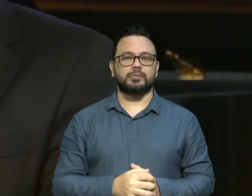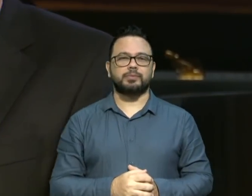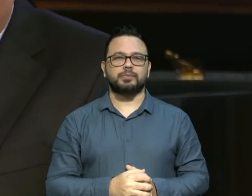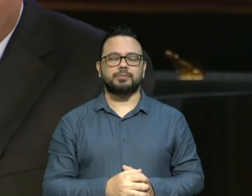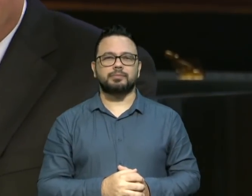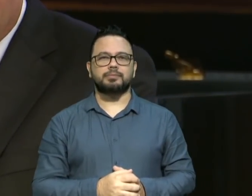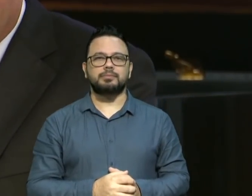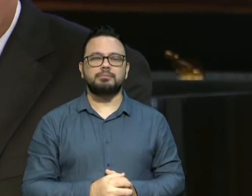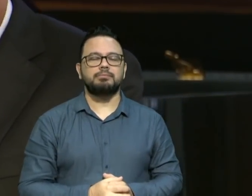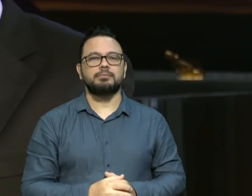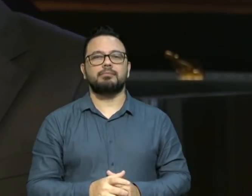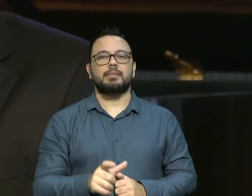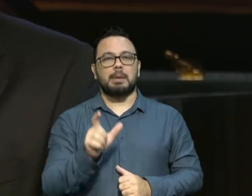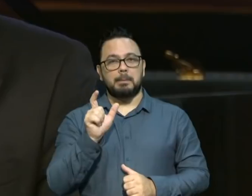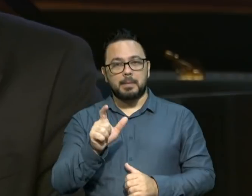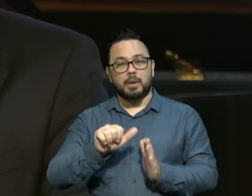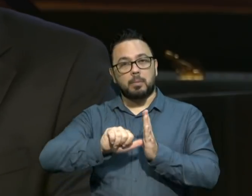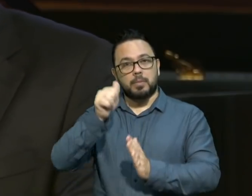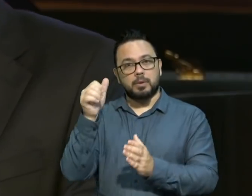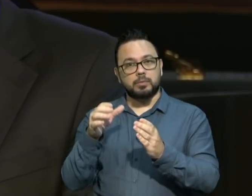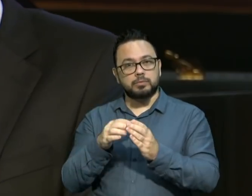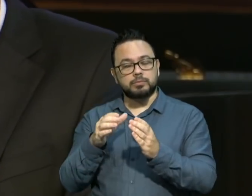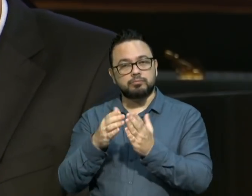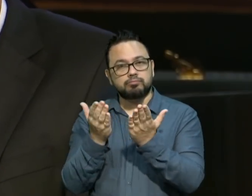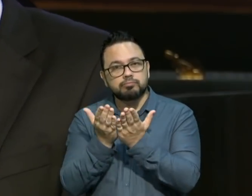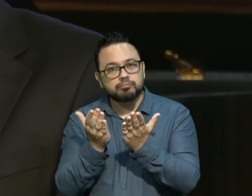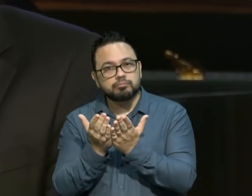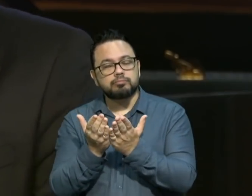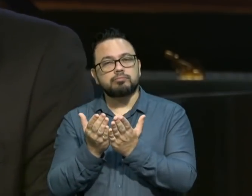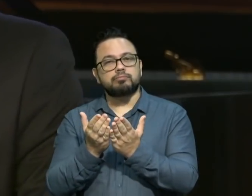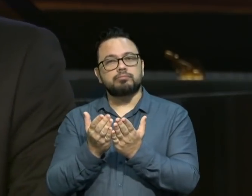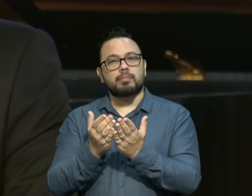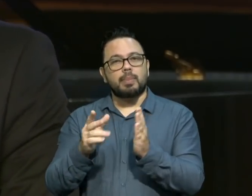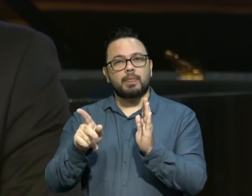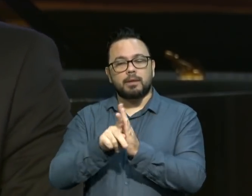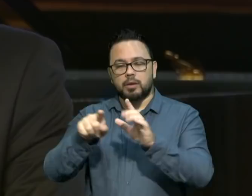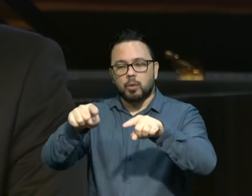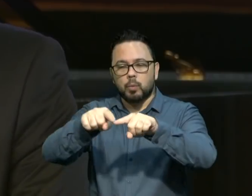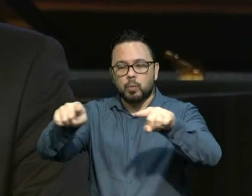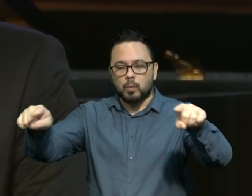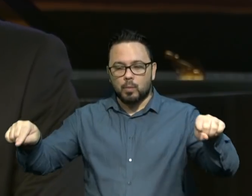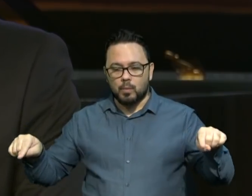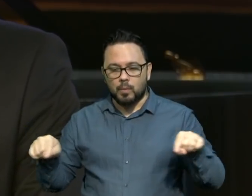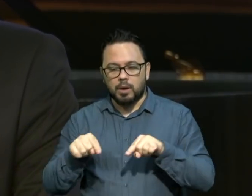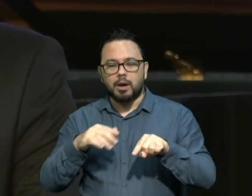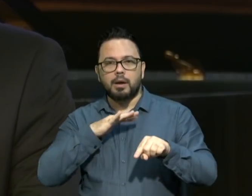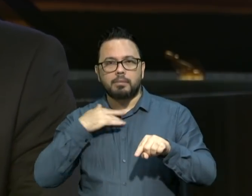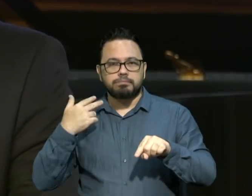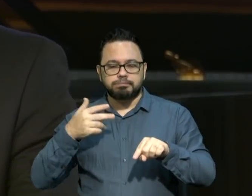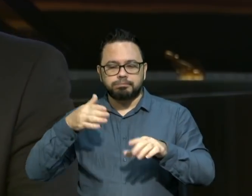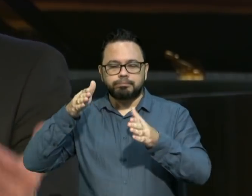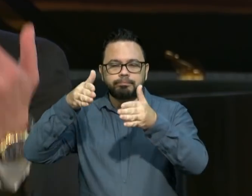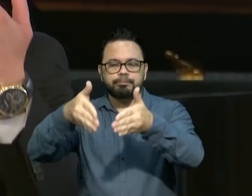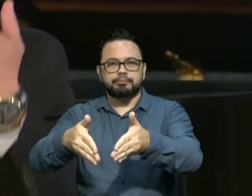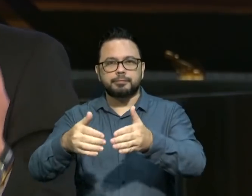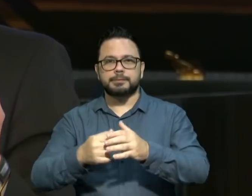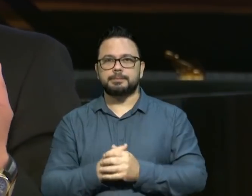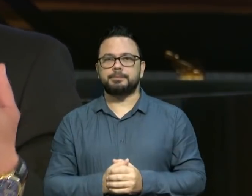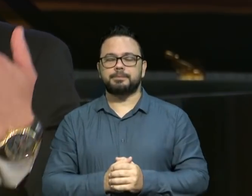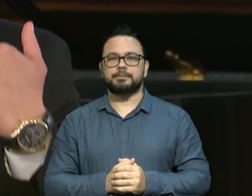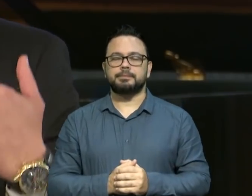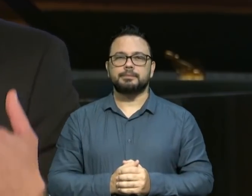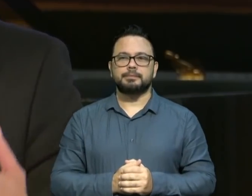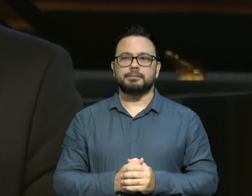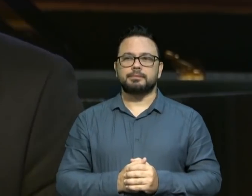este nome foi dado pelos primeiros cristãos aos terrenos destinados ao mortos aí vem a nossa palavra